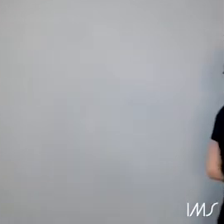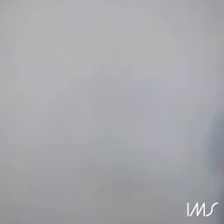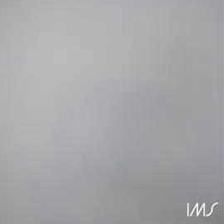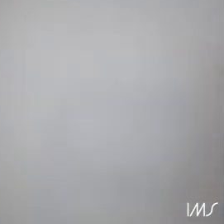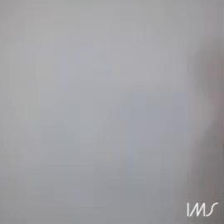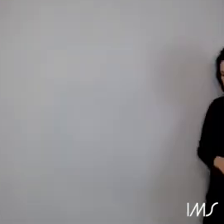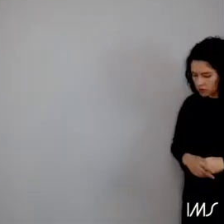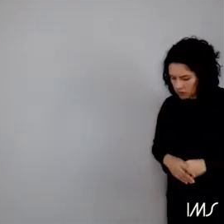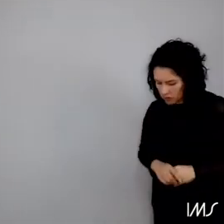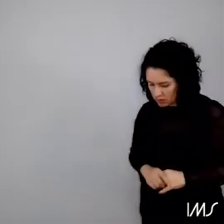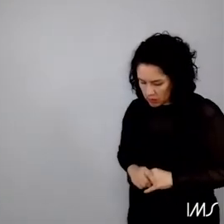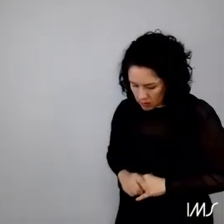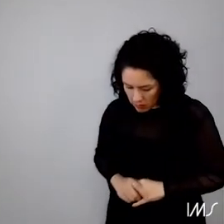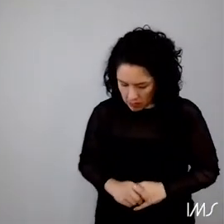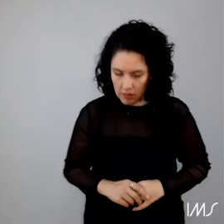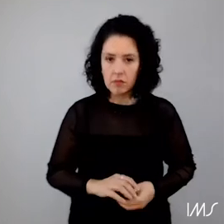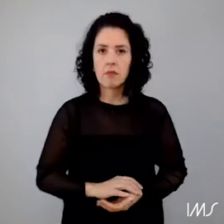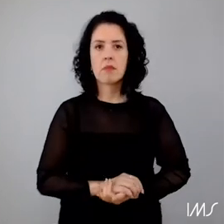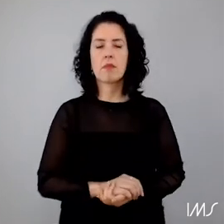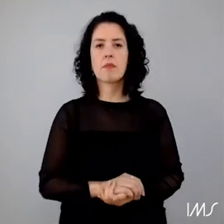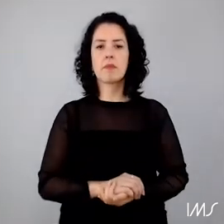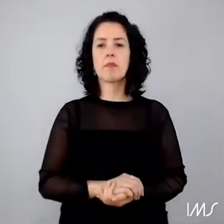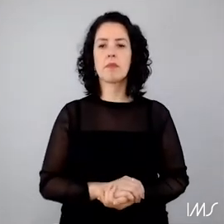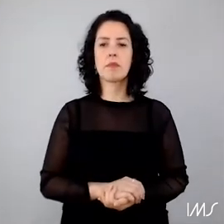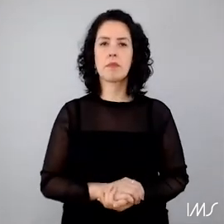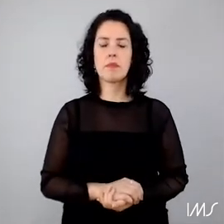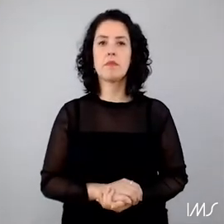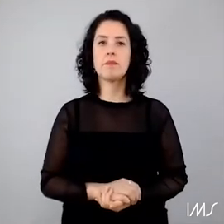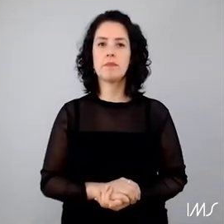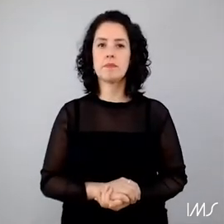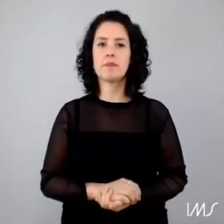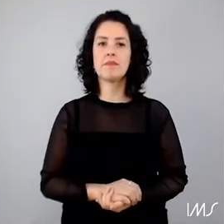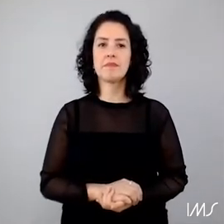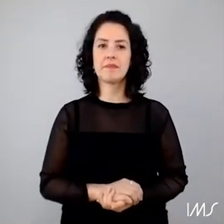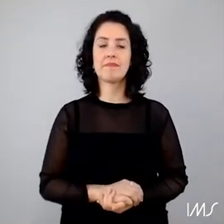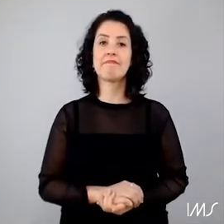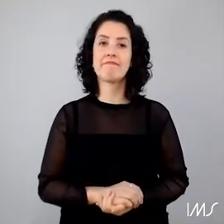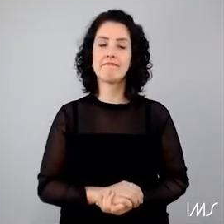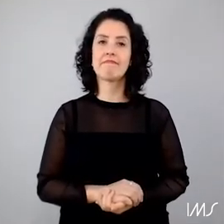Aqui. Bom, Alessandro, vou tentar fazer isso rapidamente.